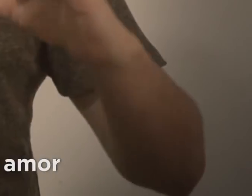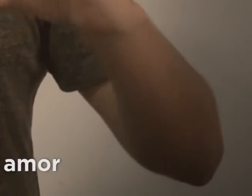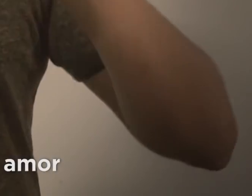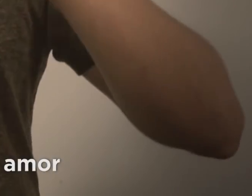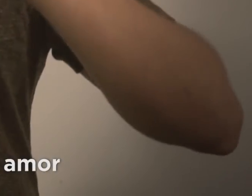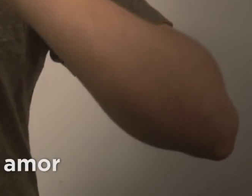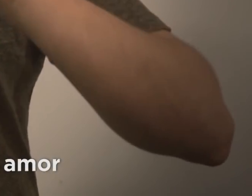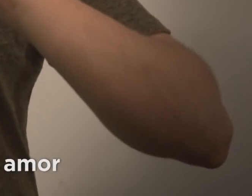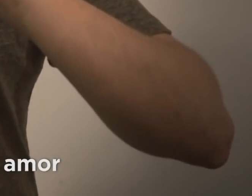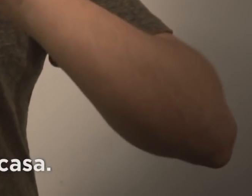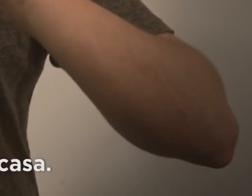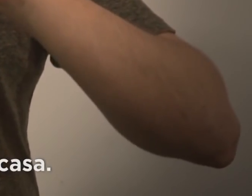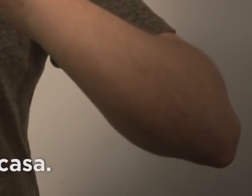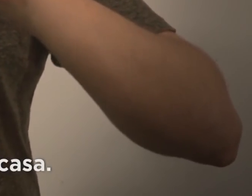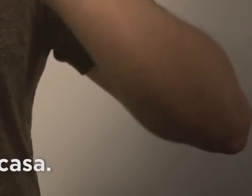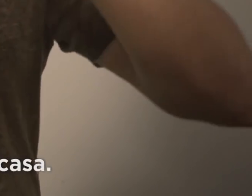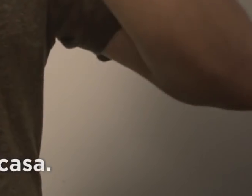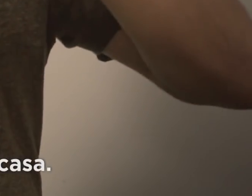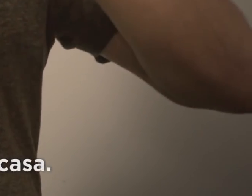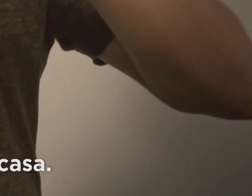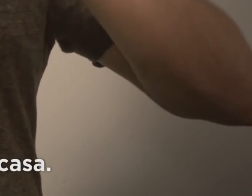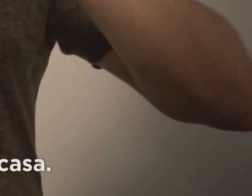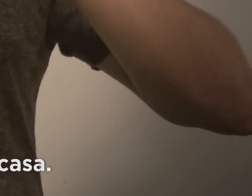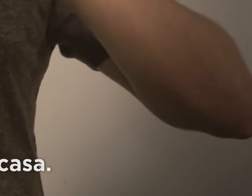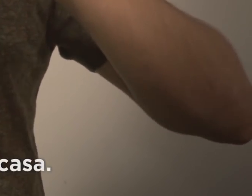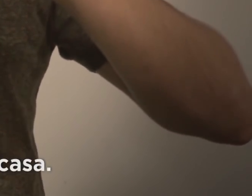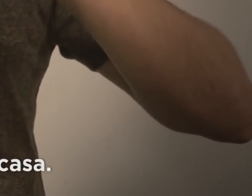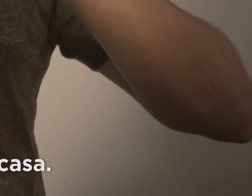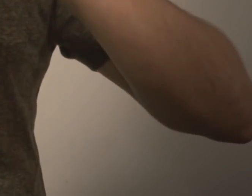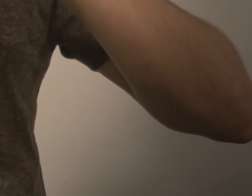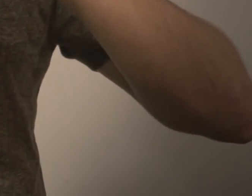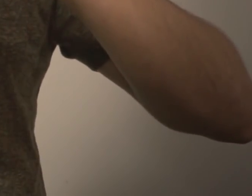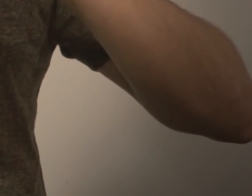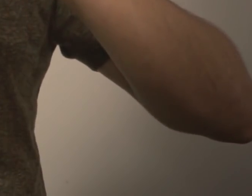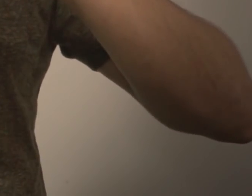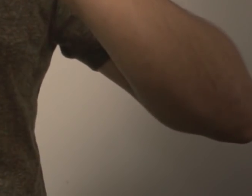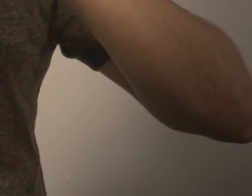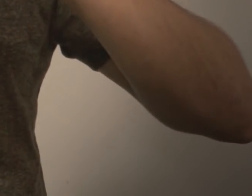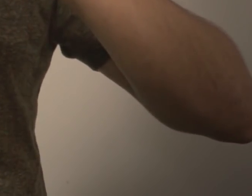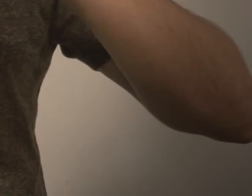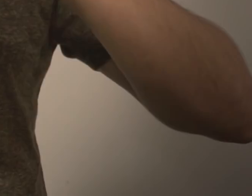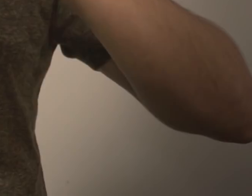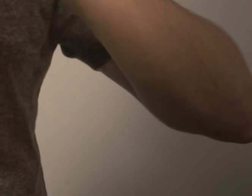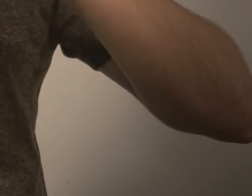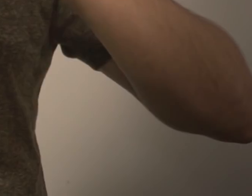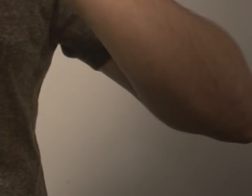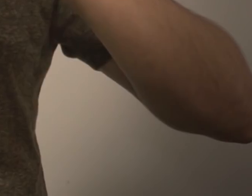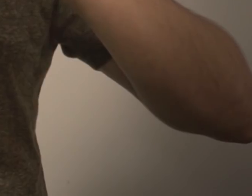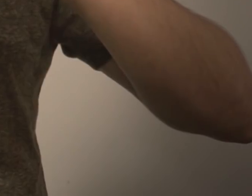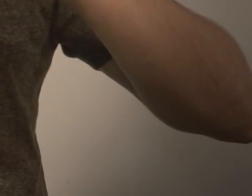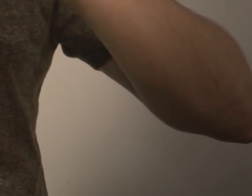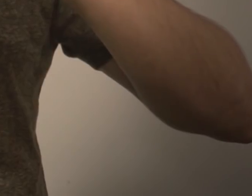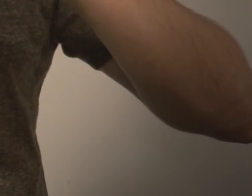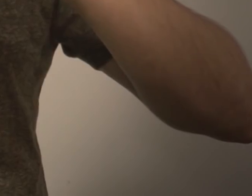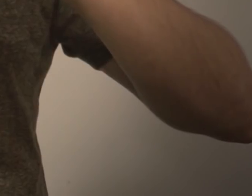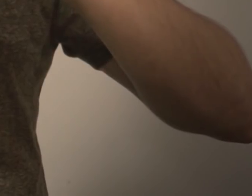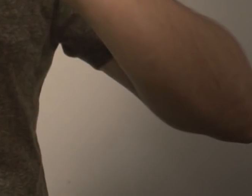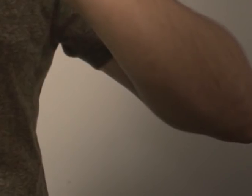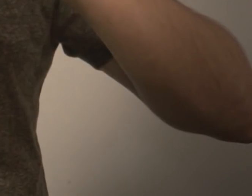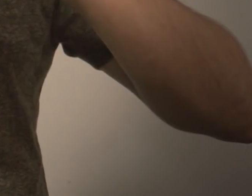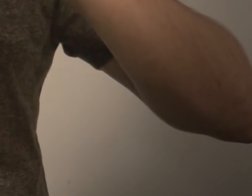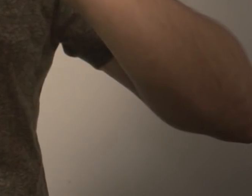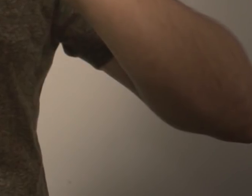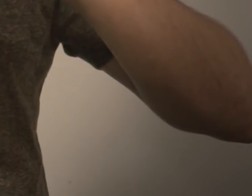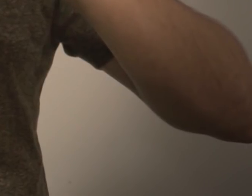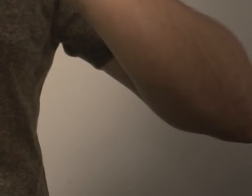o maior gesto de amor é manter as crianças em casa. Todos contra o coronavírus. Prefeitura de Caruaru, fazendo o